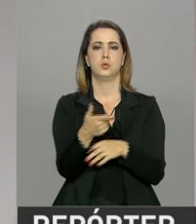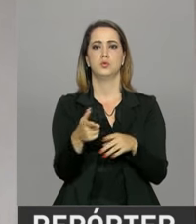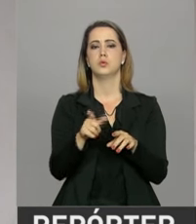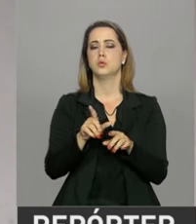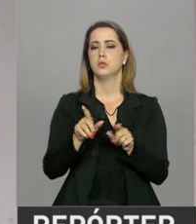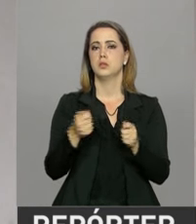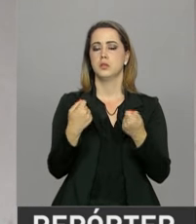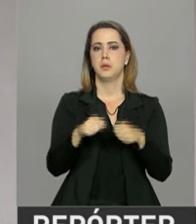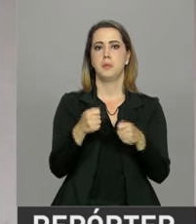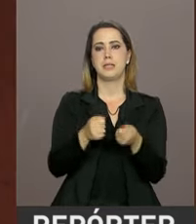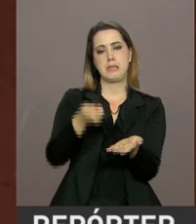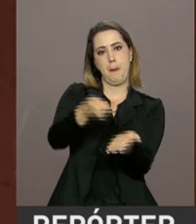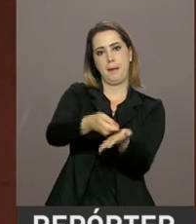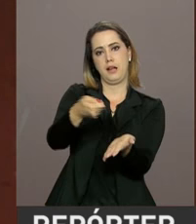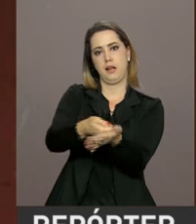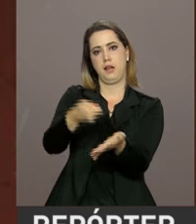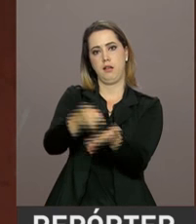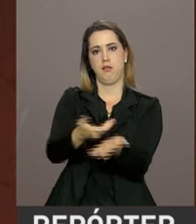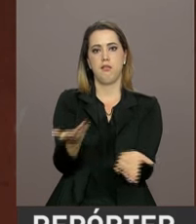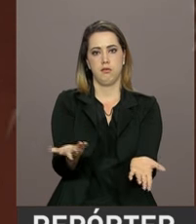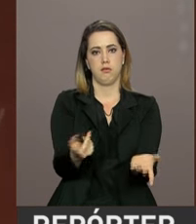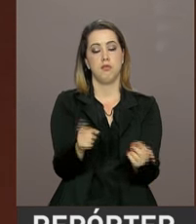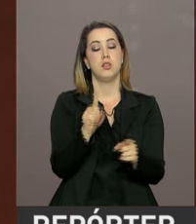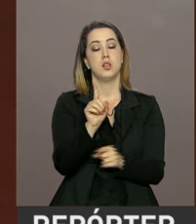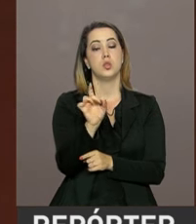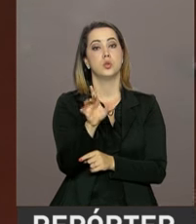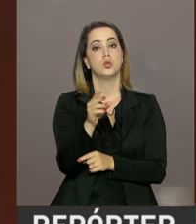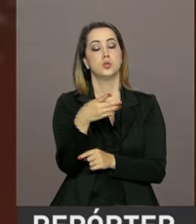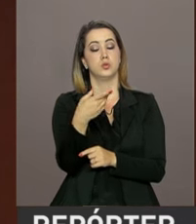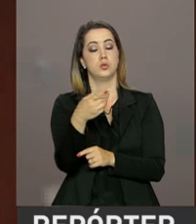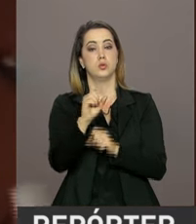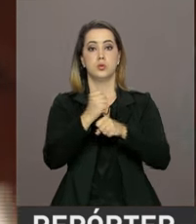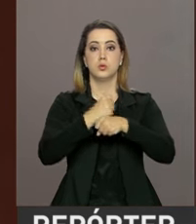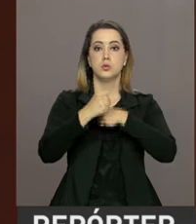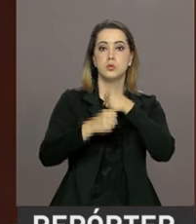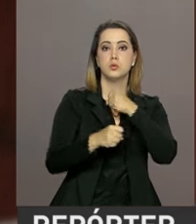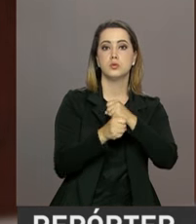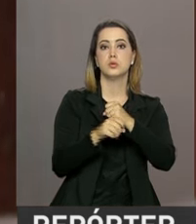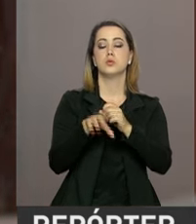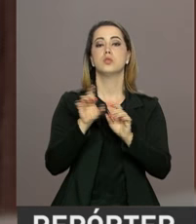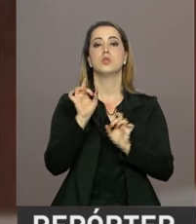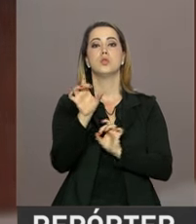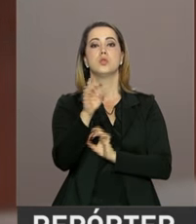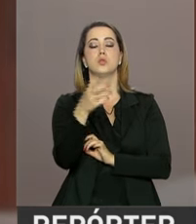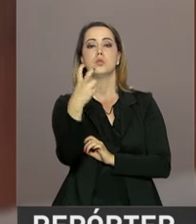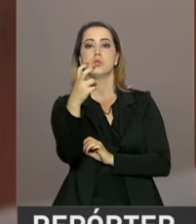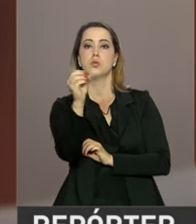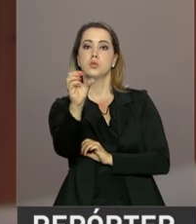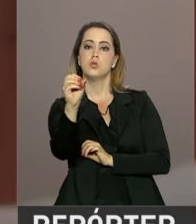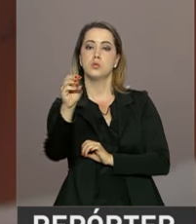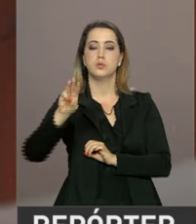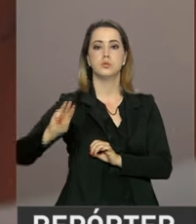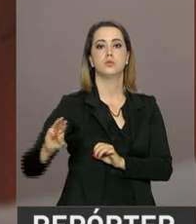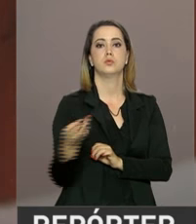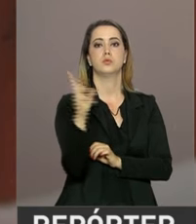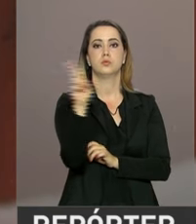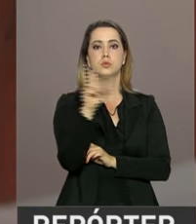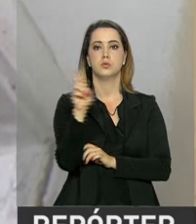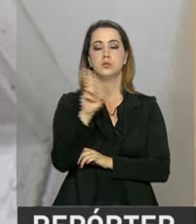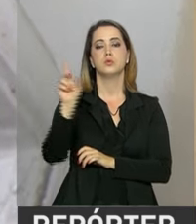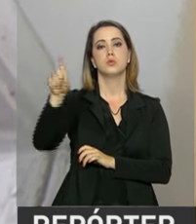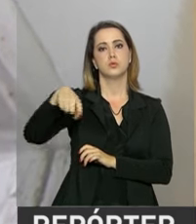ser preciso devolver o dinheiro ao governo para 2017 o governo estima reservar R 500 milhões de reais do